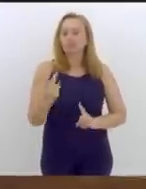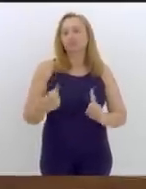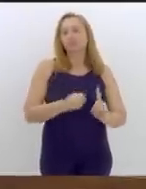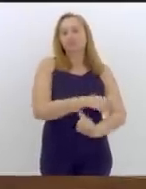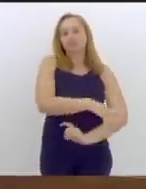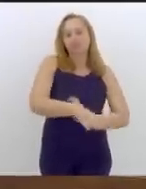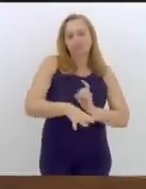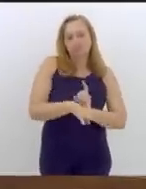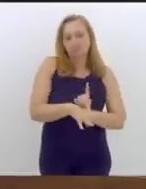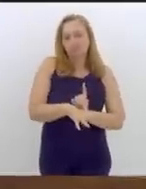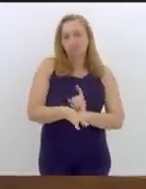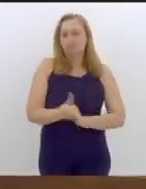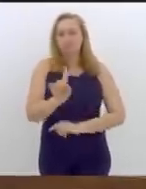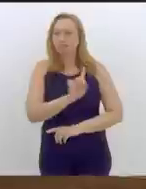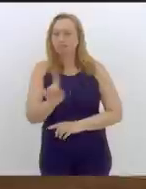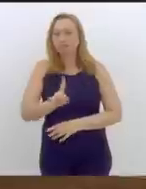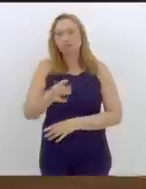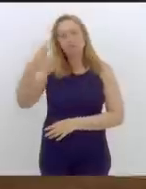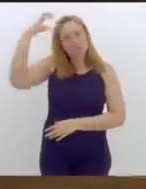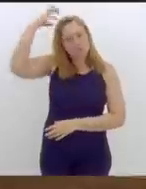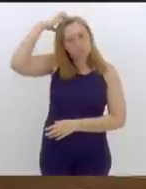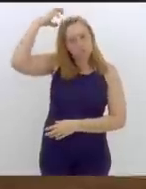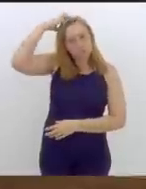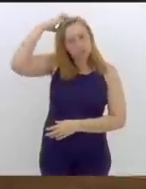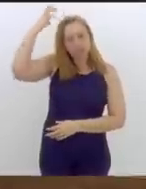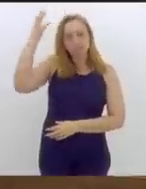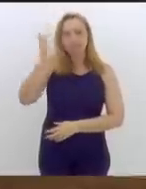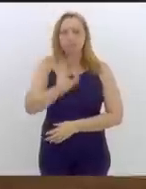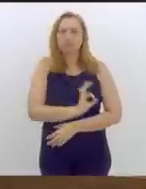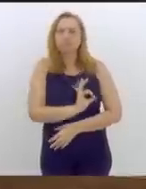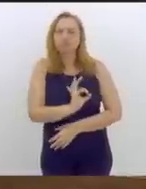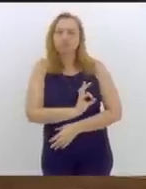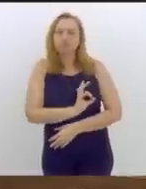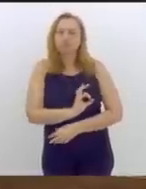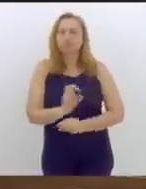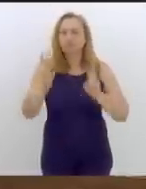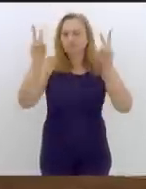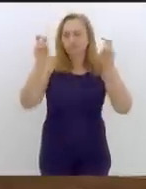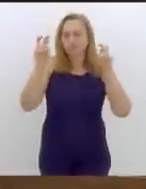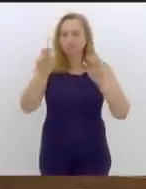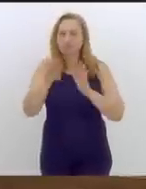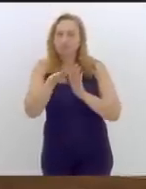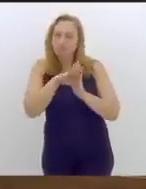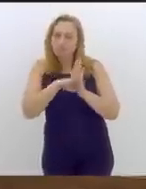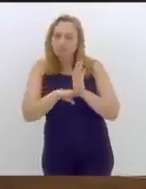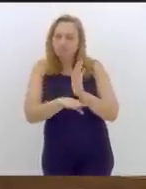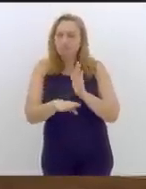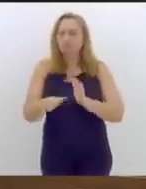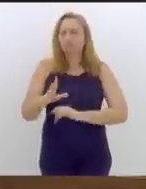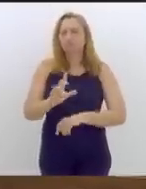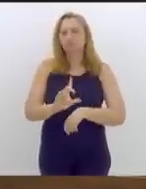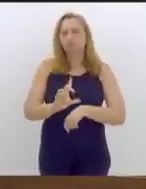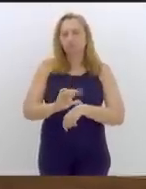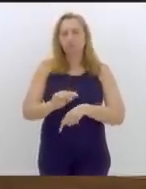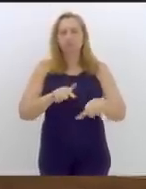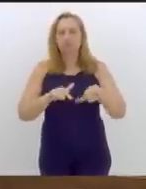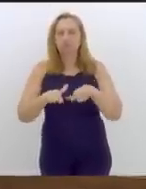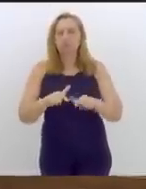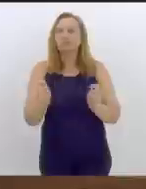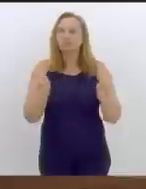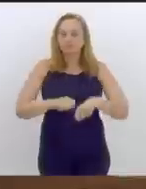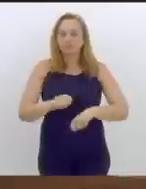e não penalizar-se aos policiais no quesito escala haveria essa possibilidade